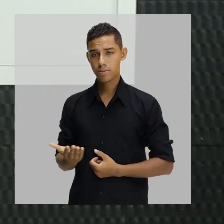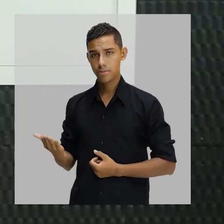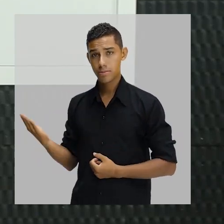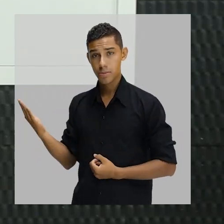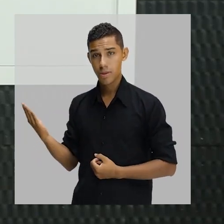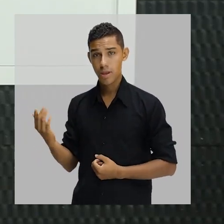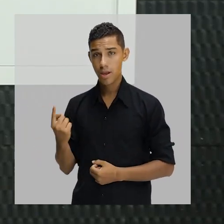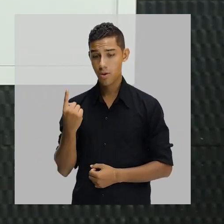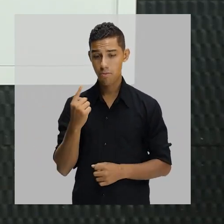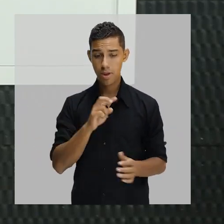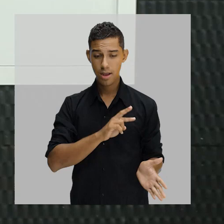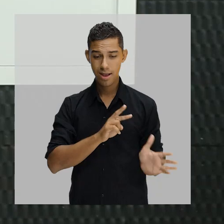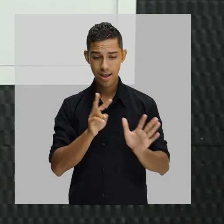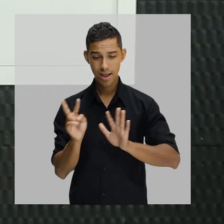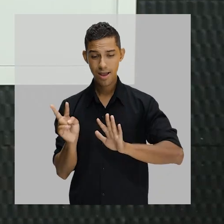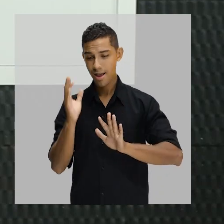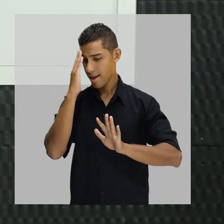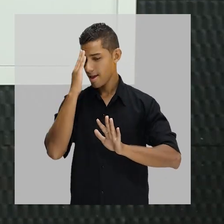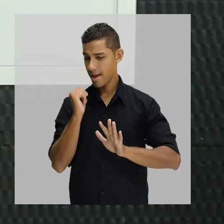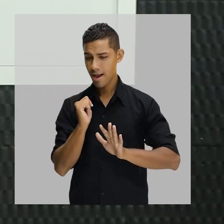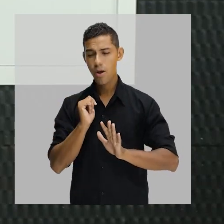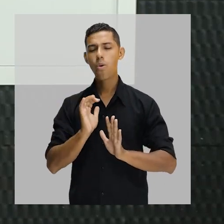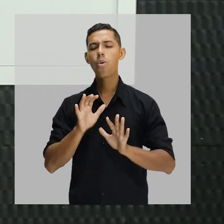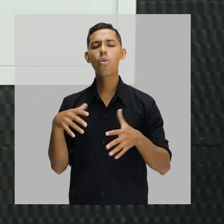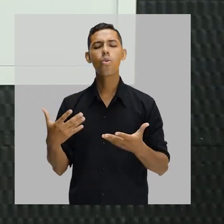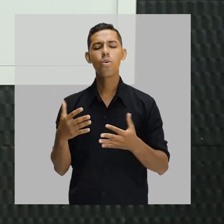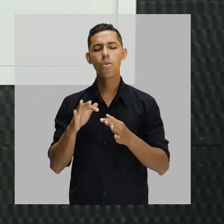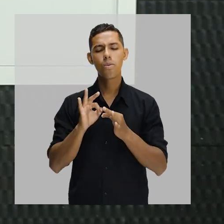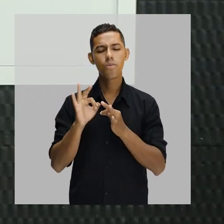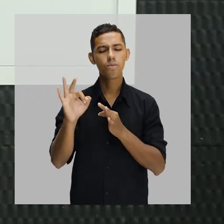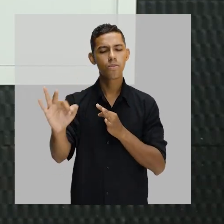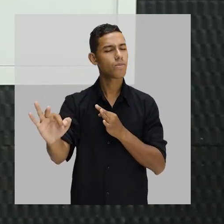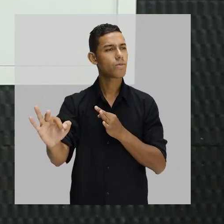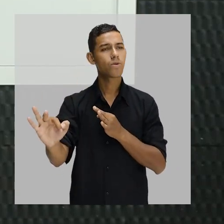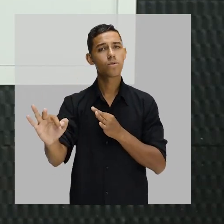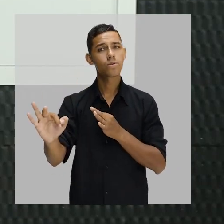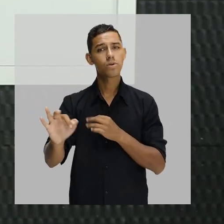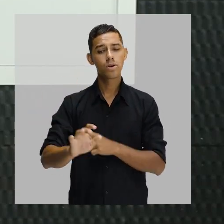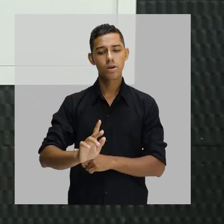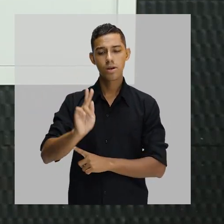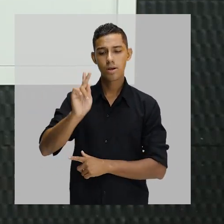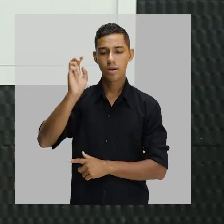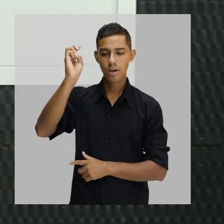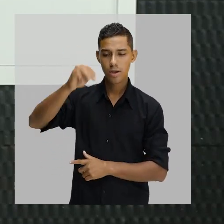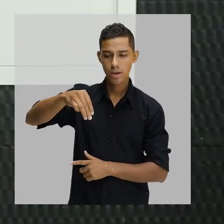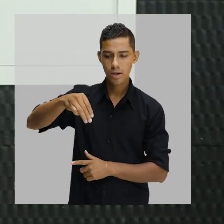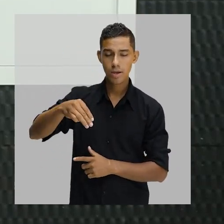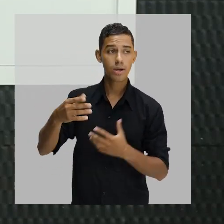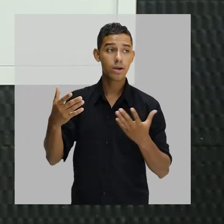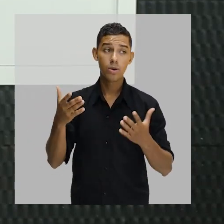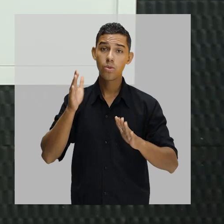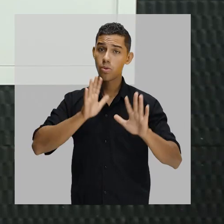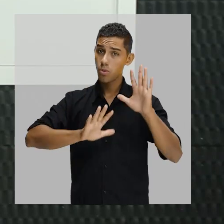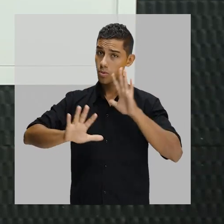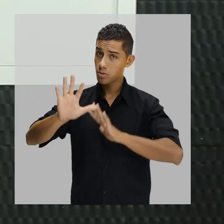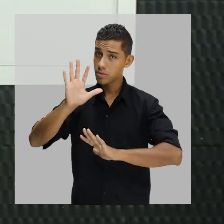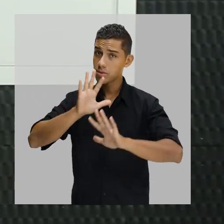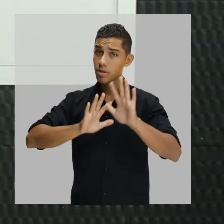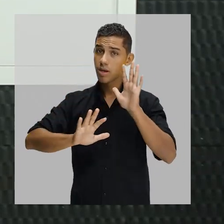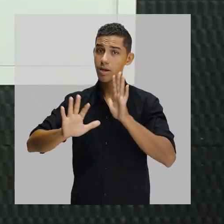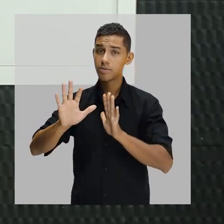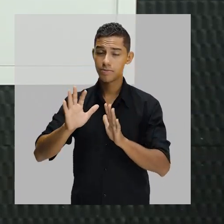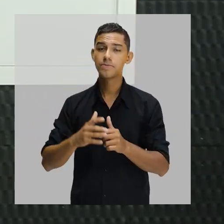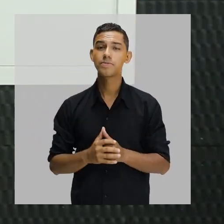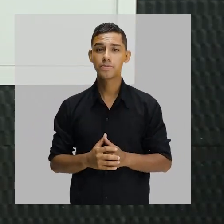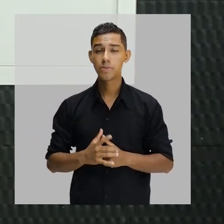certo? Então, o que ele quer saber qual foi a distância percorrida em quilômetros. Cuidado, isso aqui é importante.